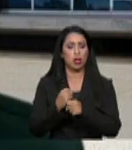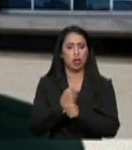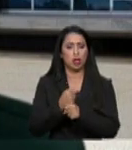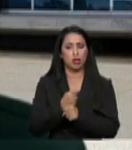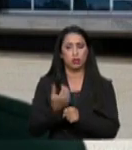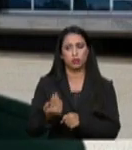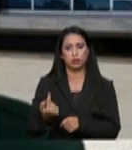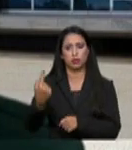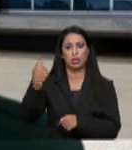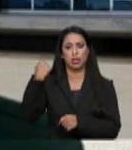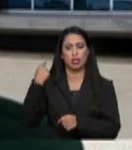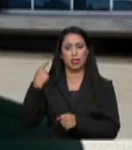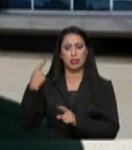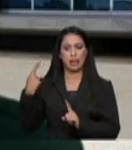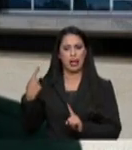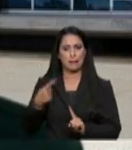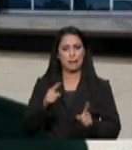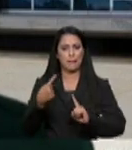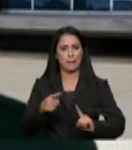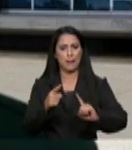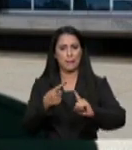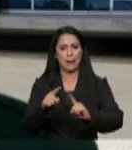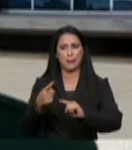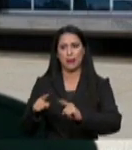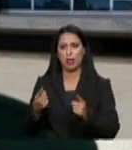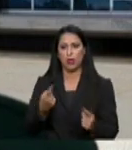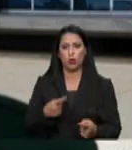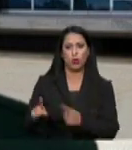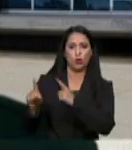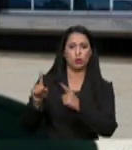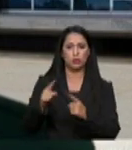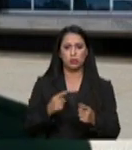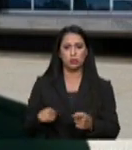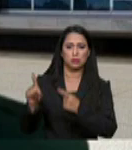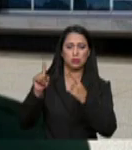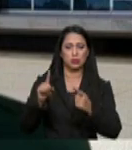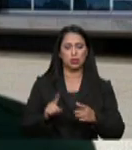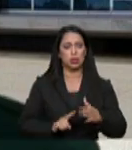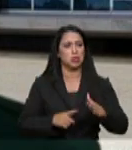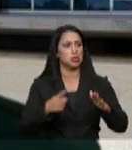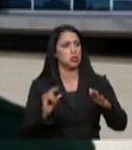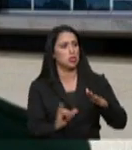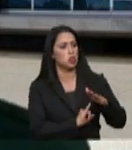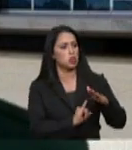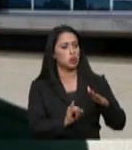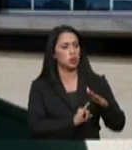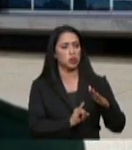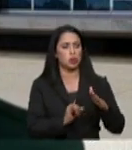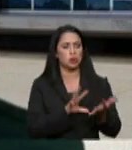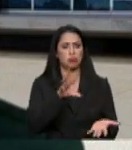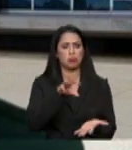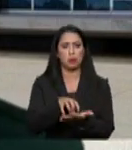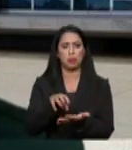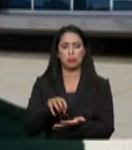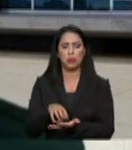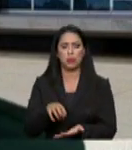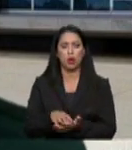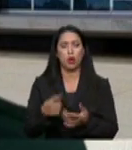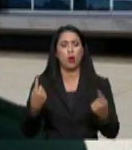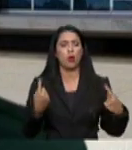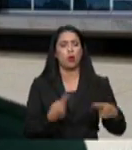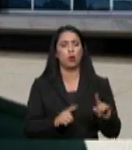antes pensados com outras instituições contra democracia e contra o estado democrático de